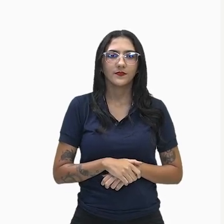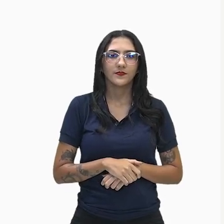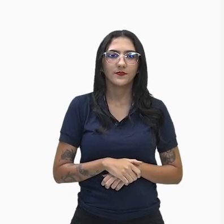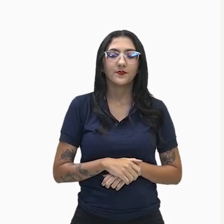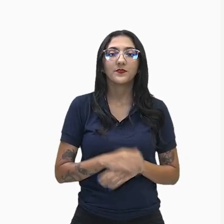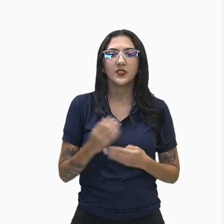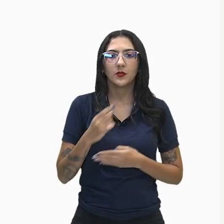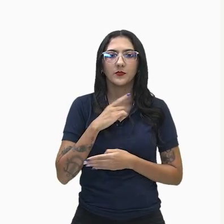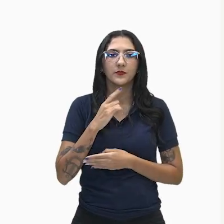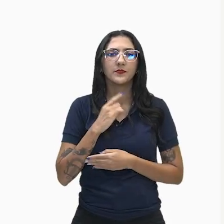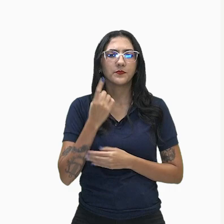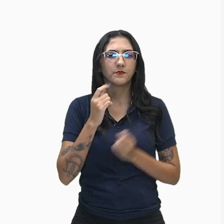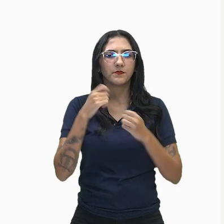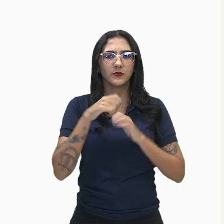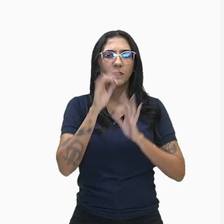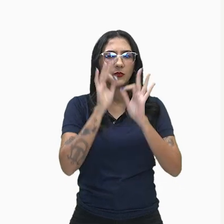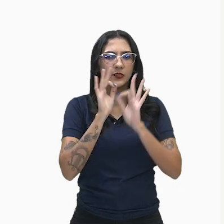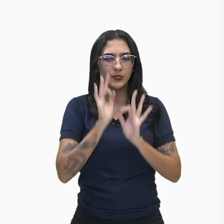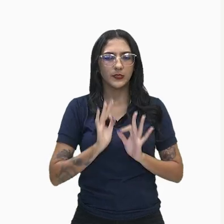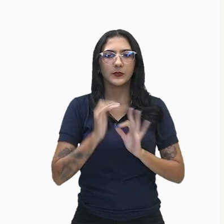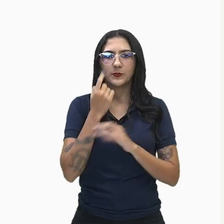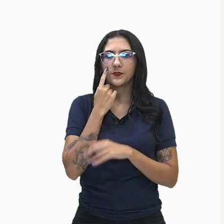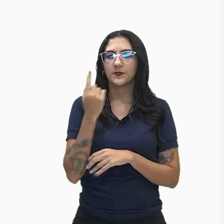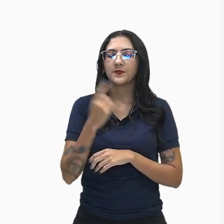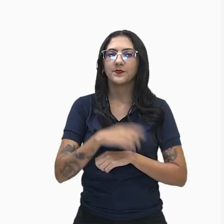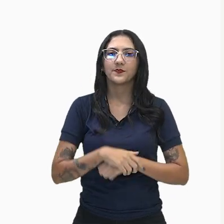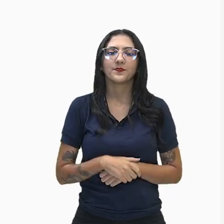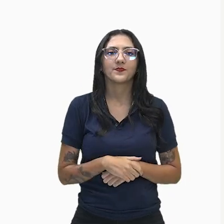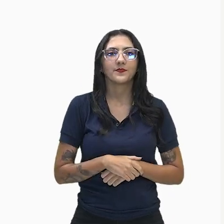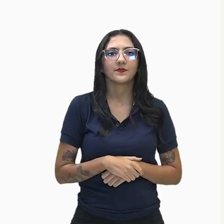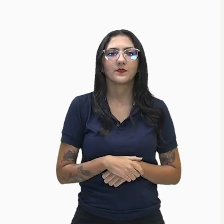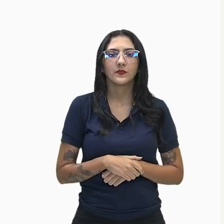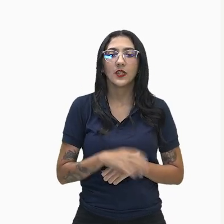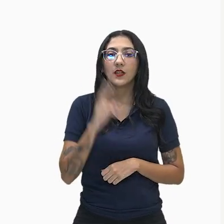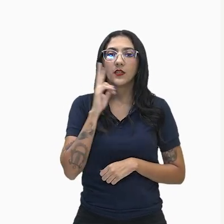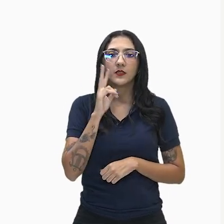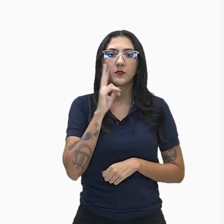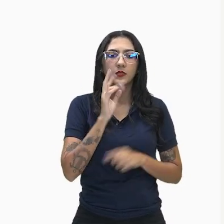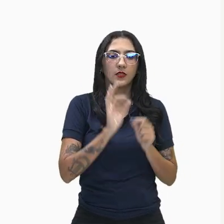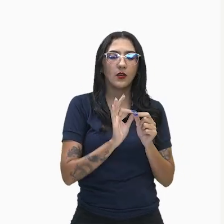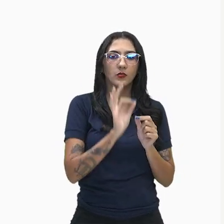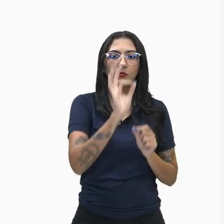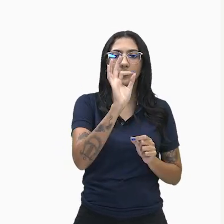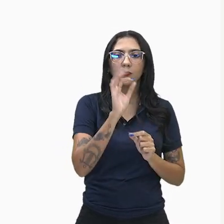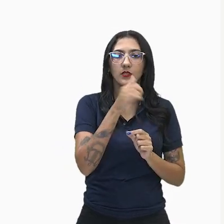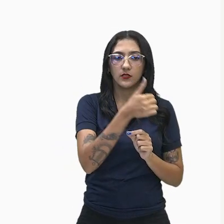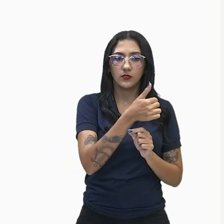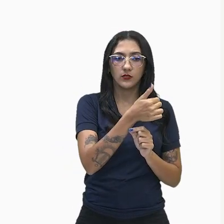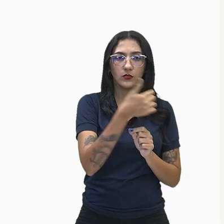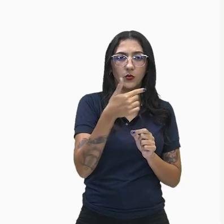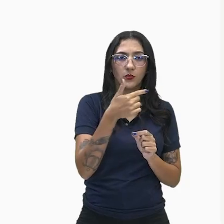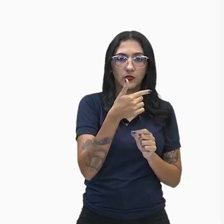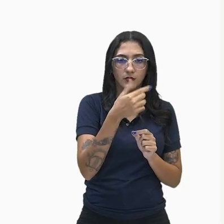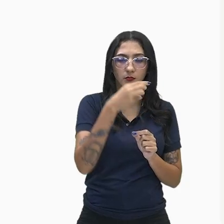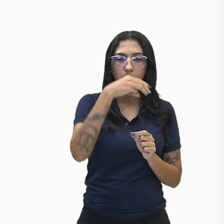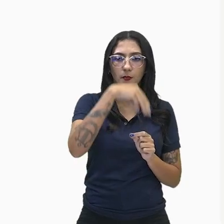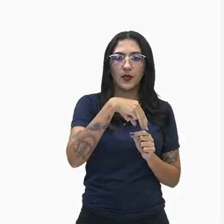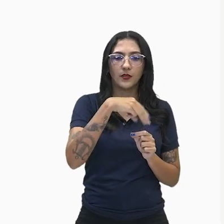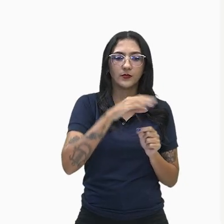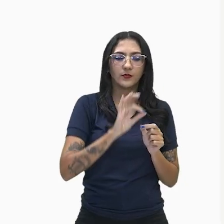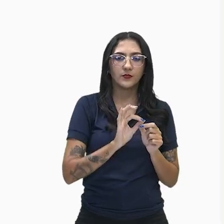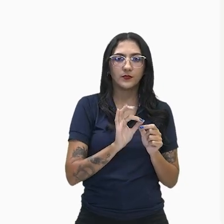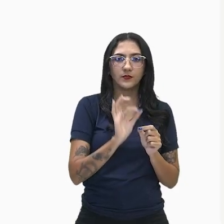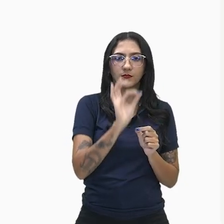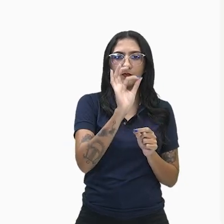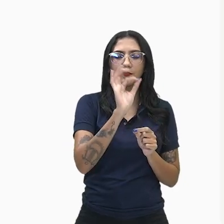os cálculos nela, tá bom? Lembrando, a altura do tronco é 12 metros, né? A distância do tronco